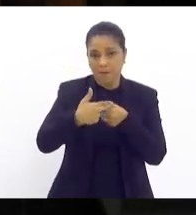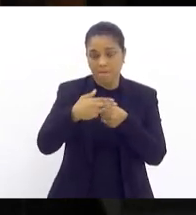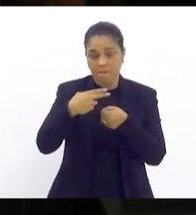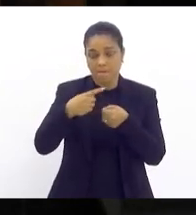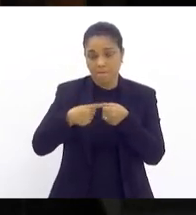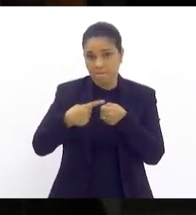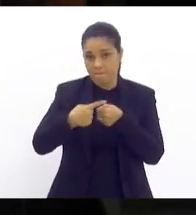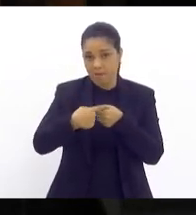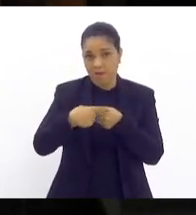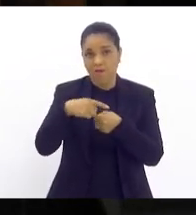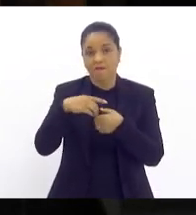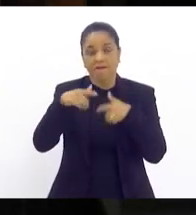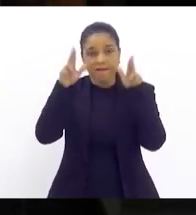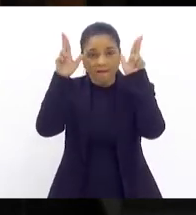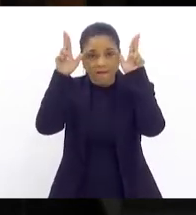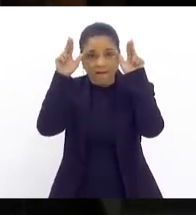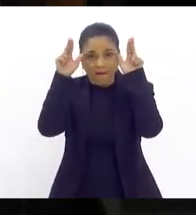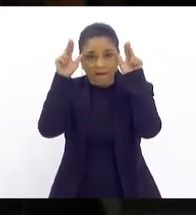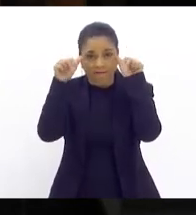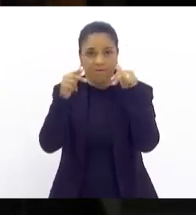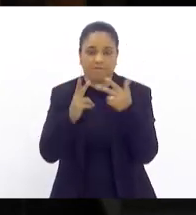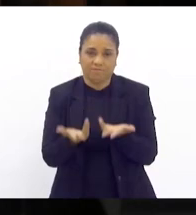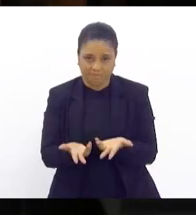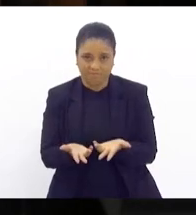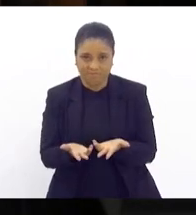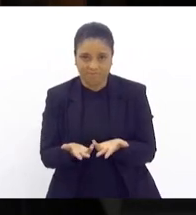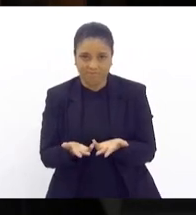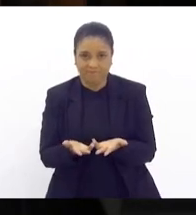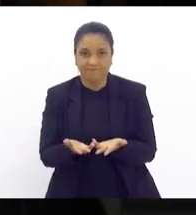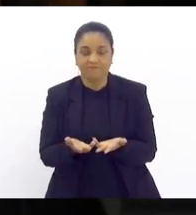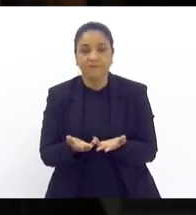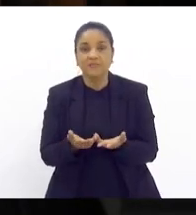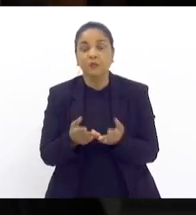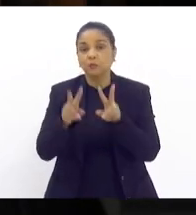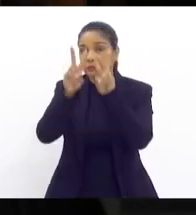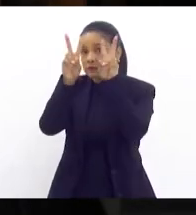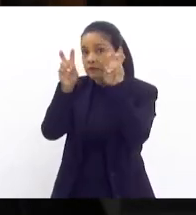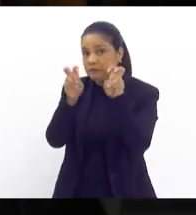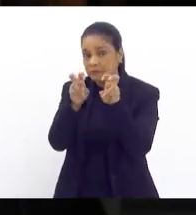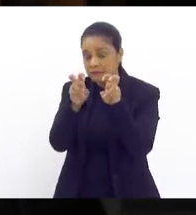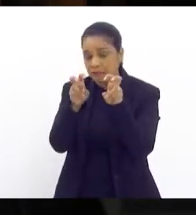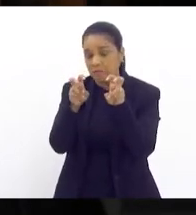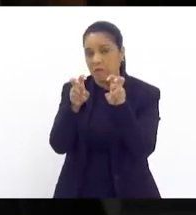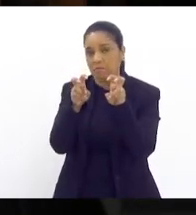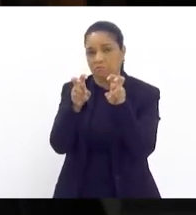então um tema como esse tem que ser abordado